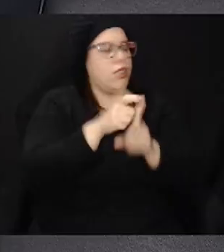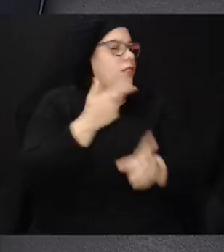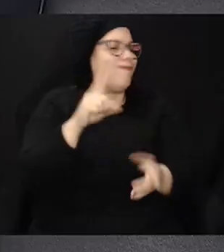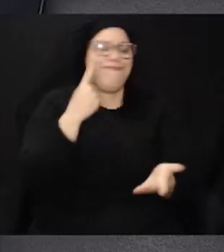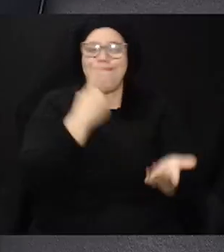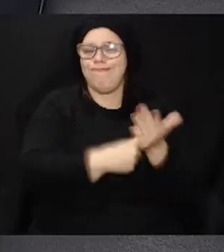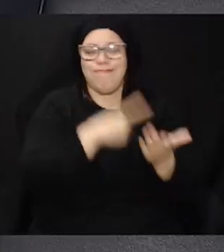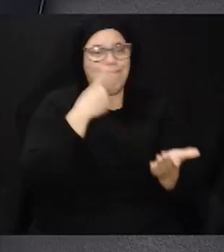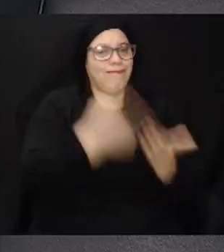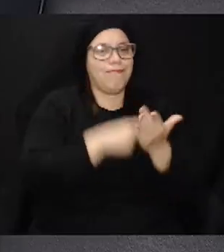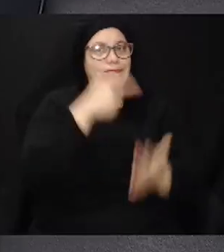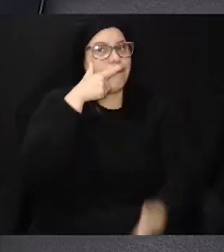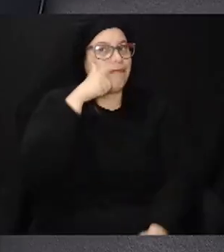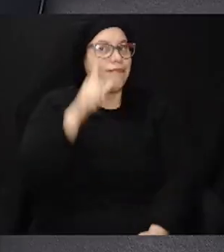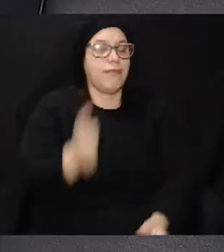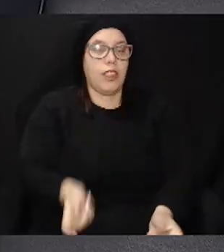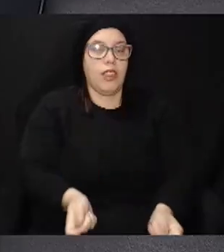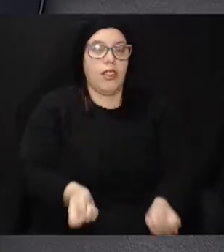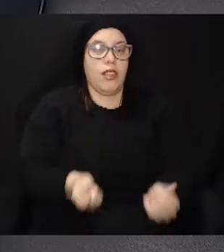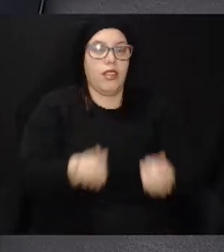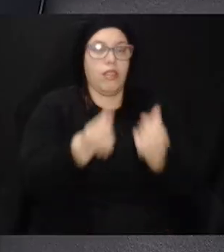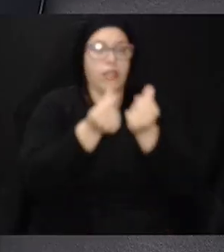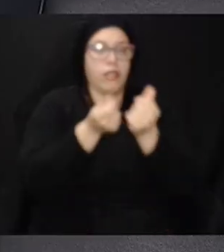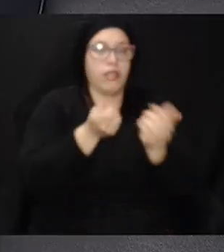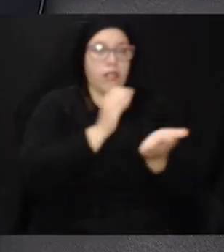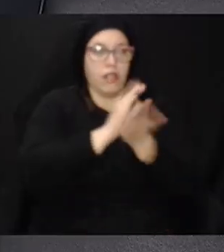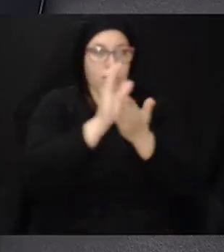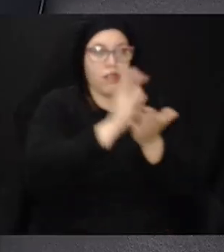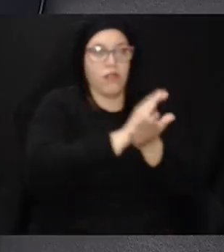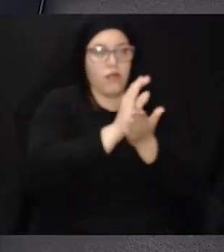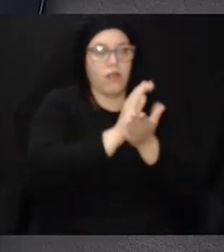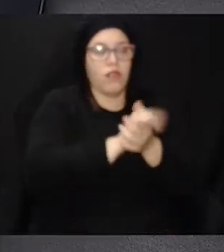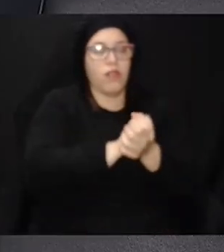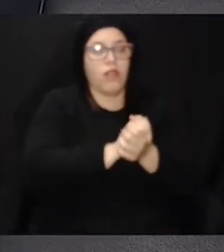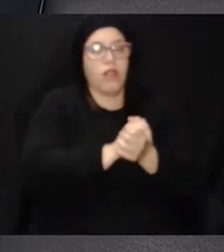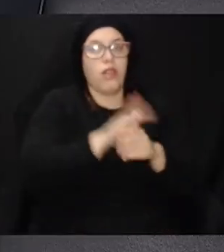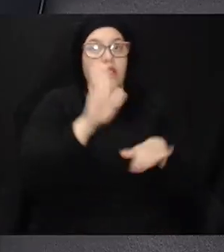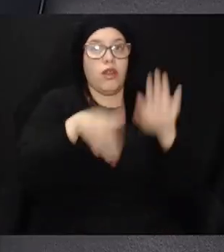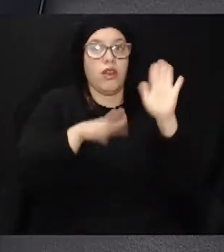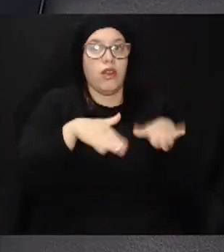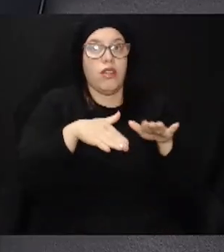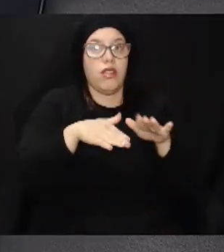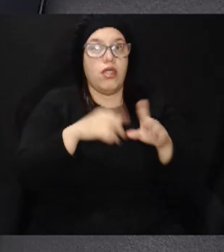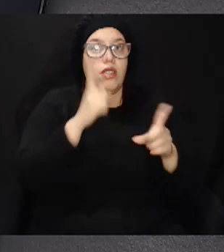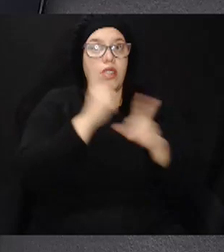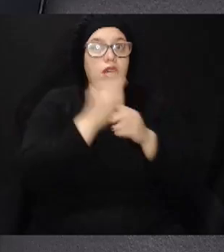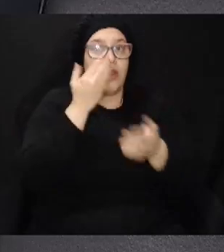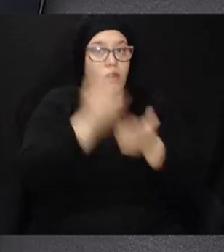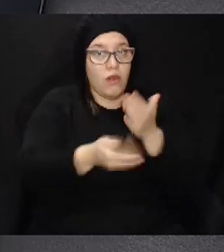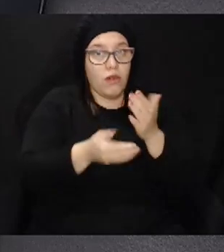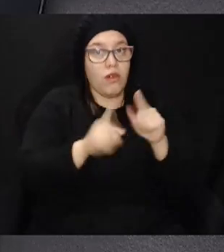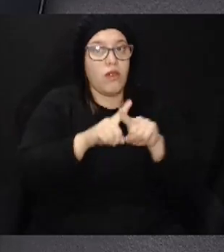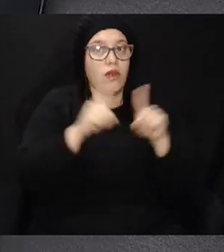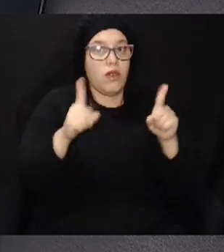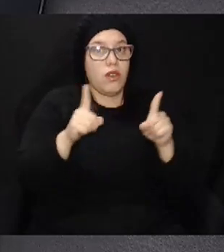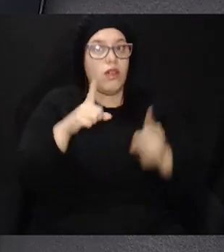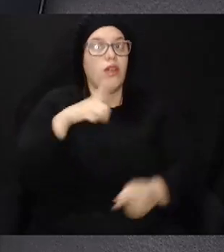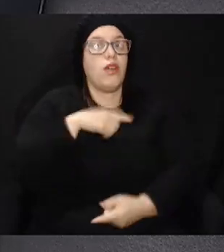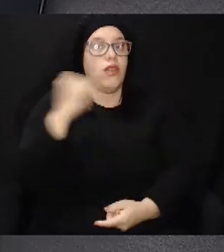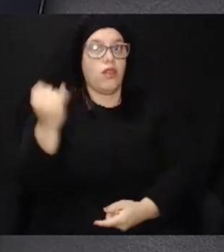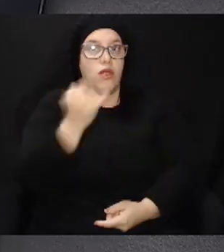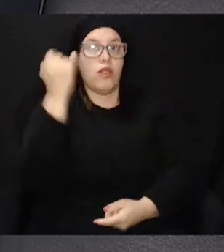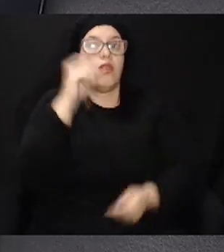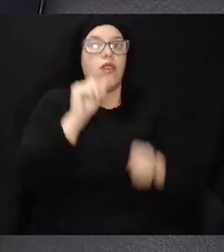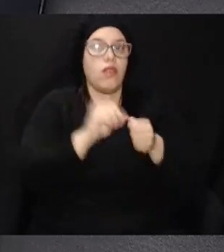conseguiram gastar o dinheiro que foi enviado. Alguns a gente vai até perder, mas nós temos que ressaltar quem faz também